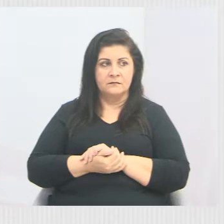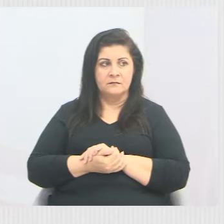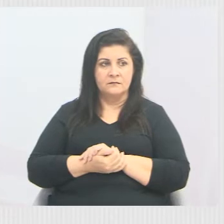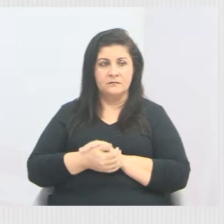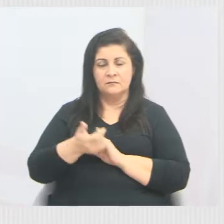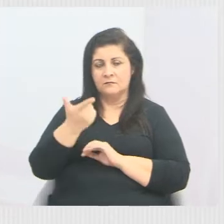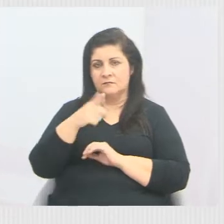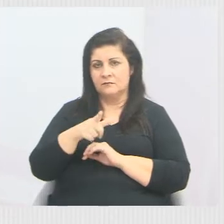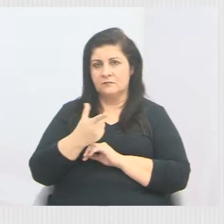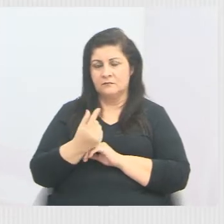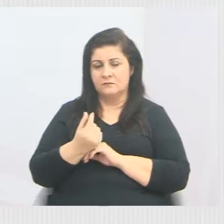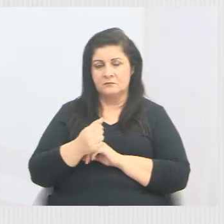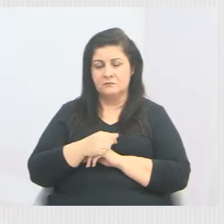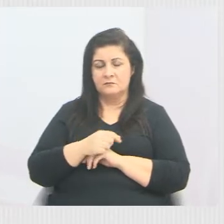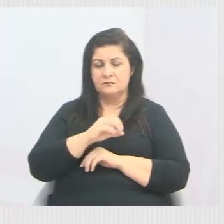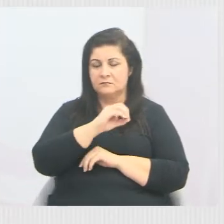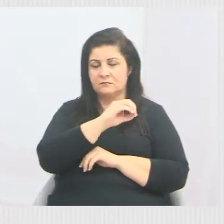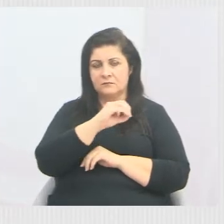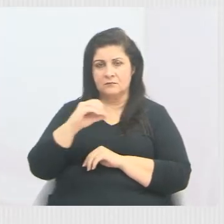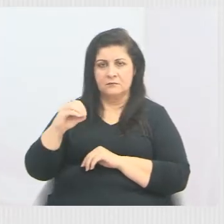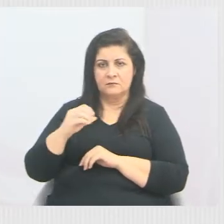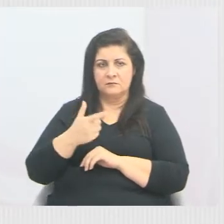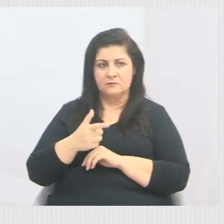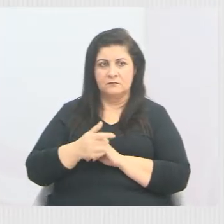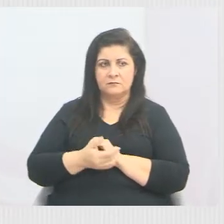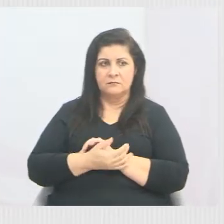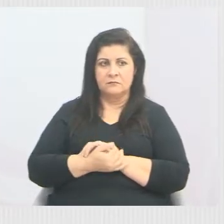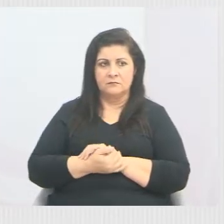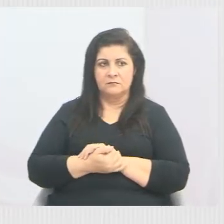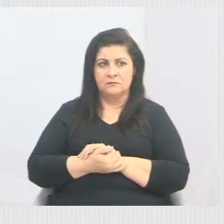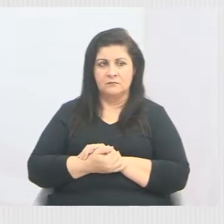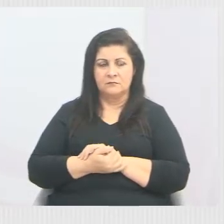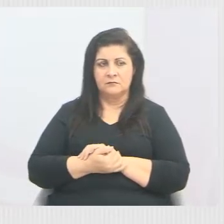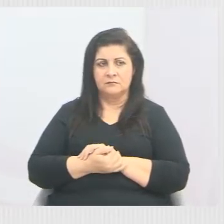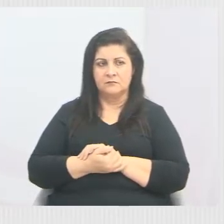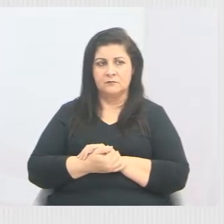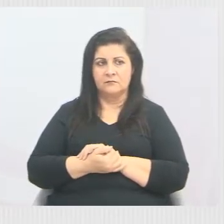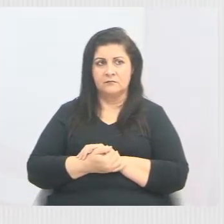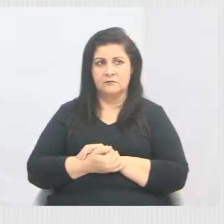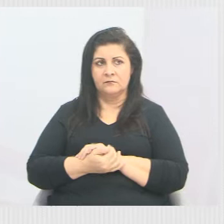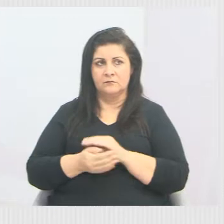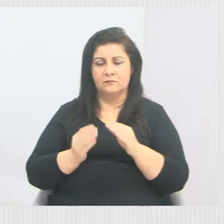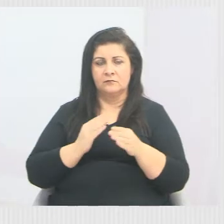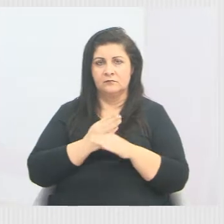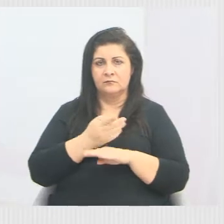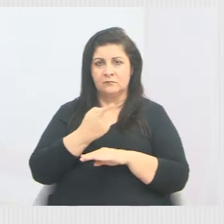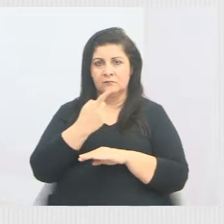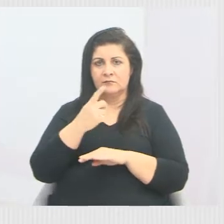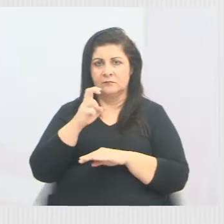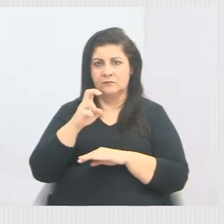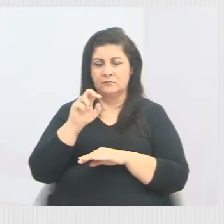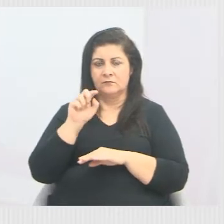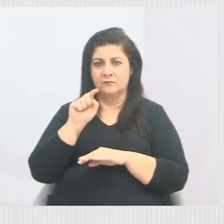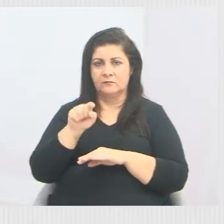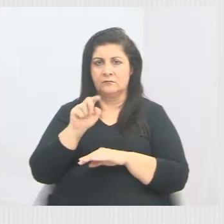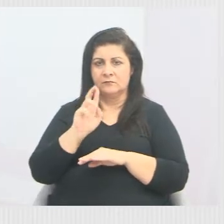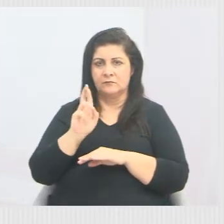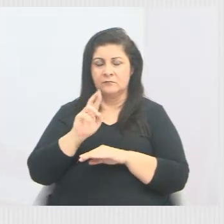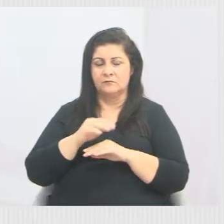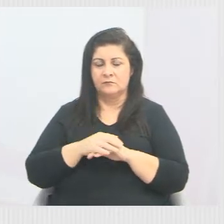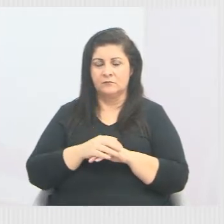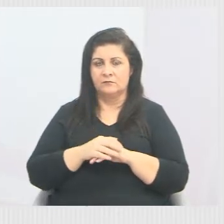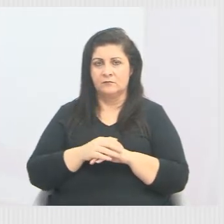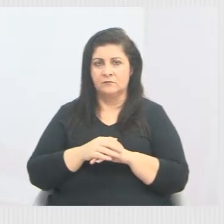Outras receitas de capital, não foi nada orçado, e aqui entrou 15 mil reais, que é um valor